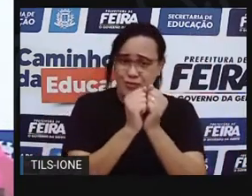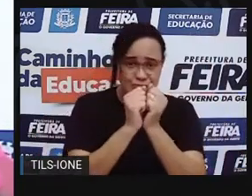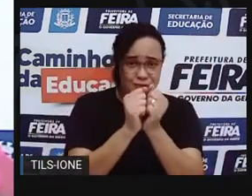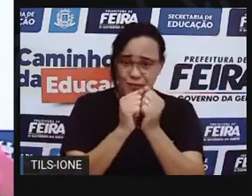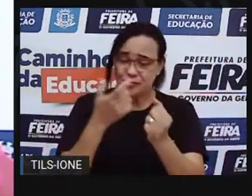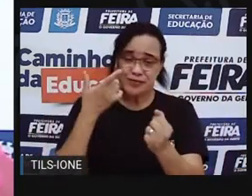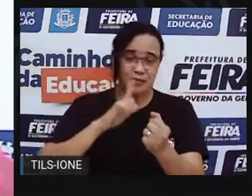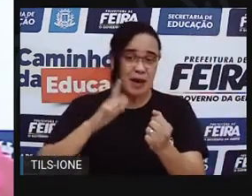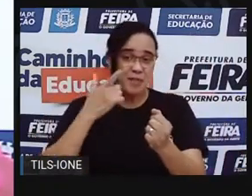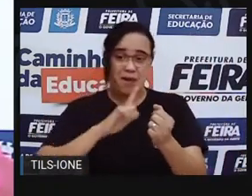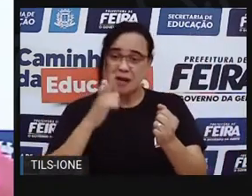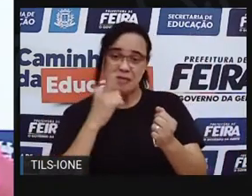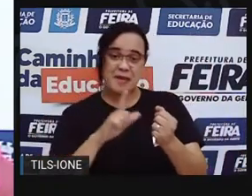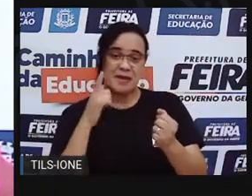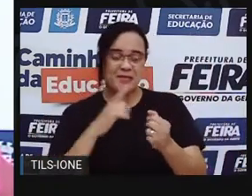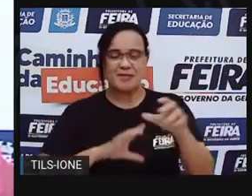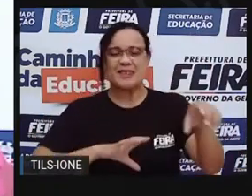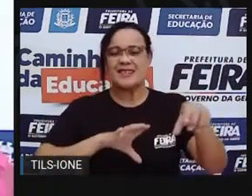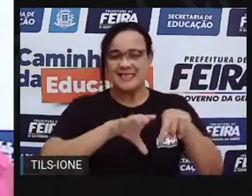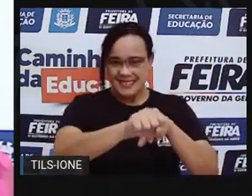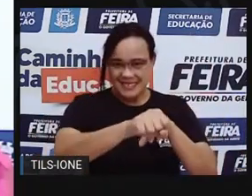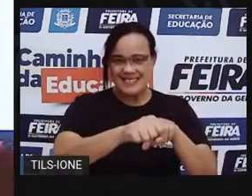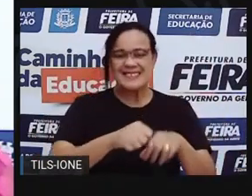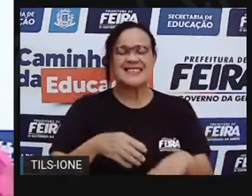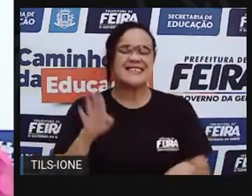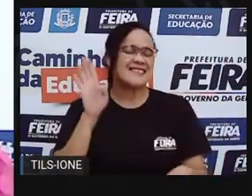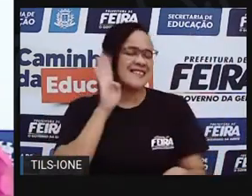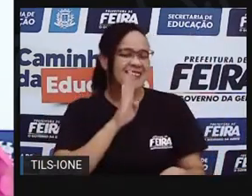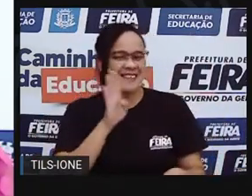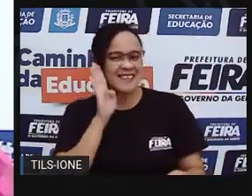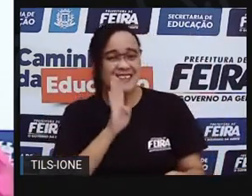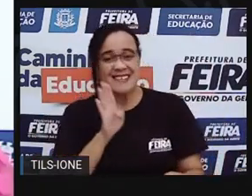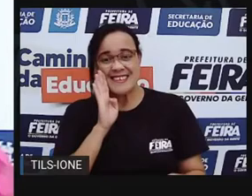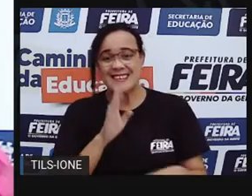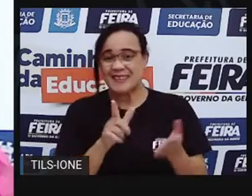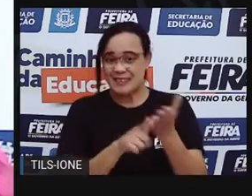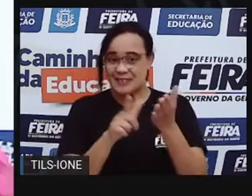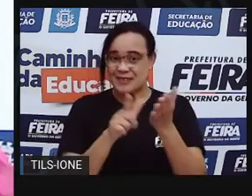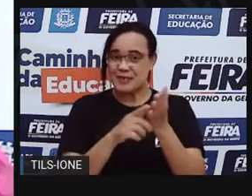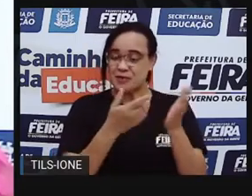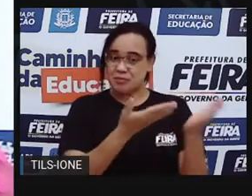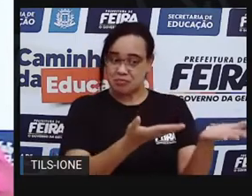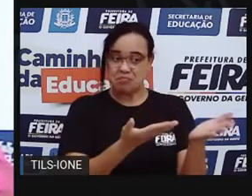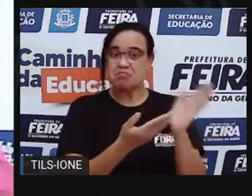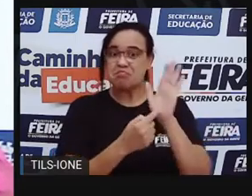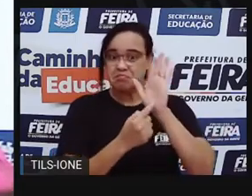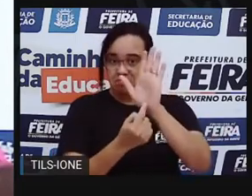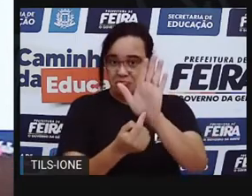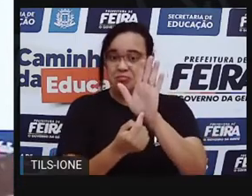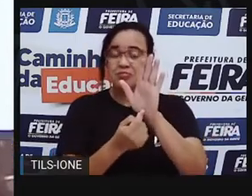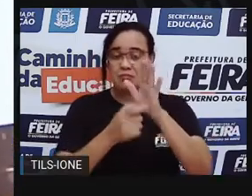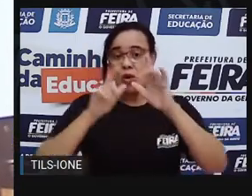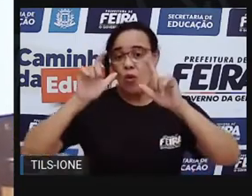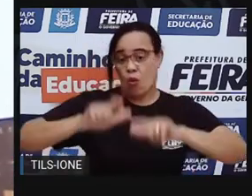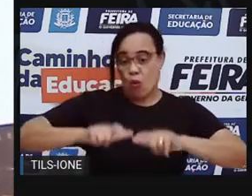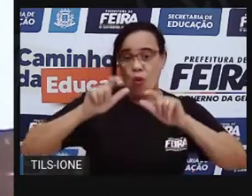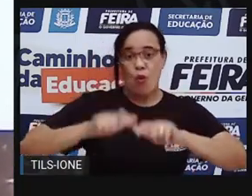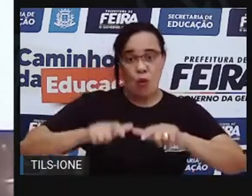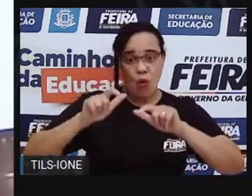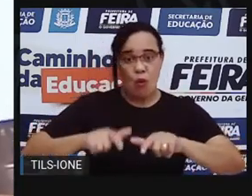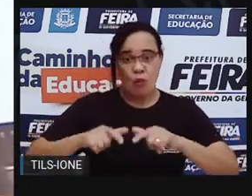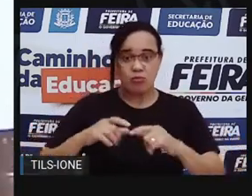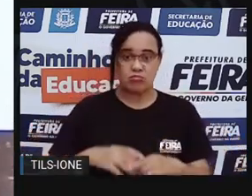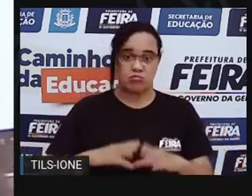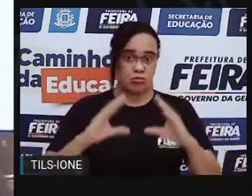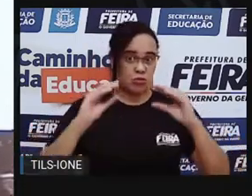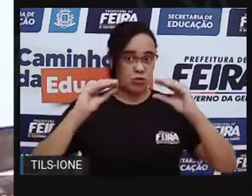é? É verdade. Ah, entendi, Procy. Que legal esse convite grande, né? Também vem o local certinho. Bem